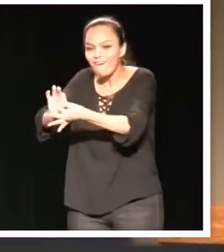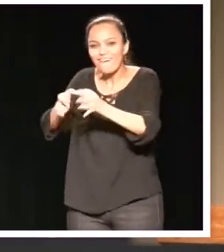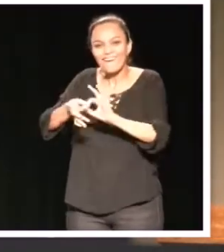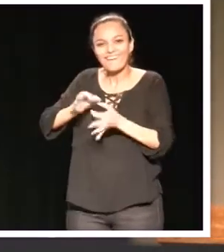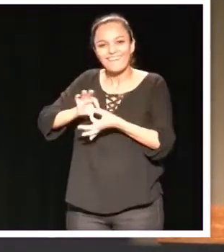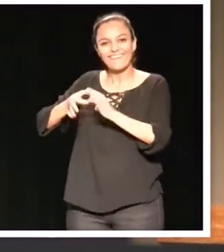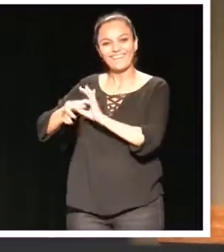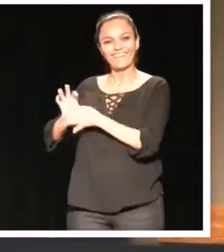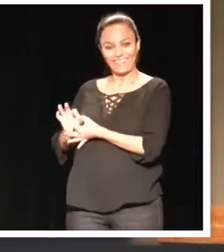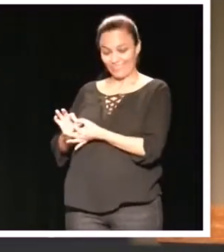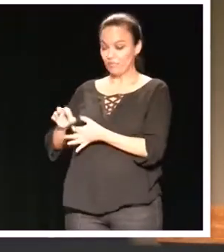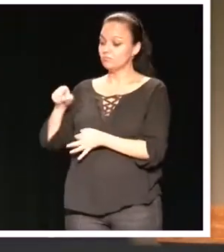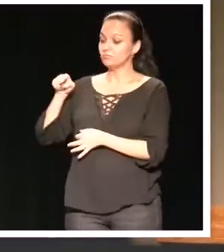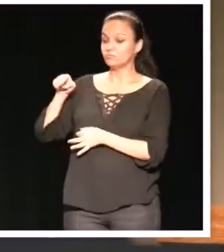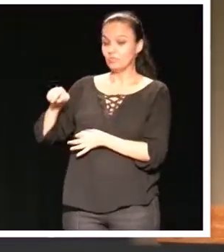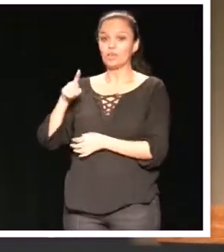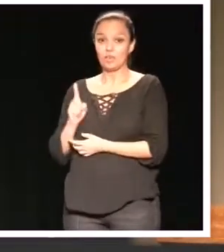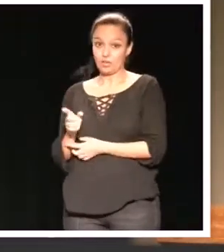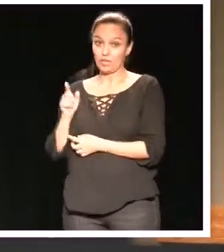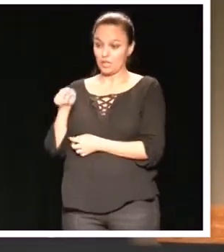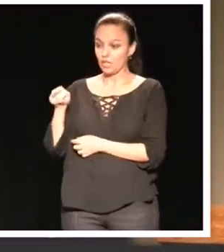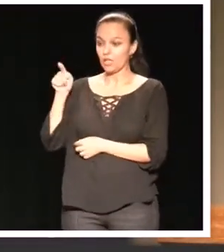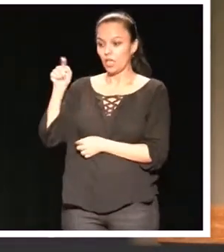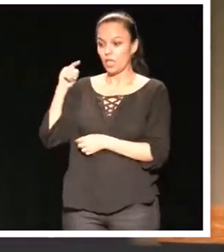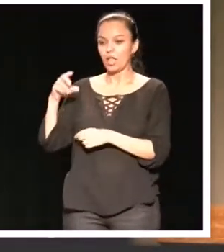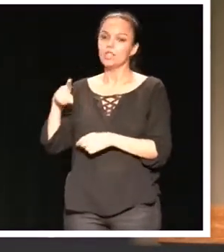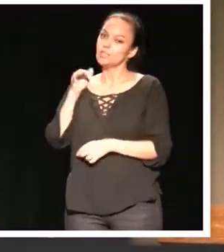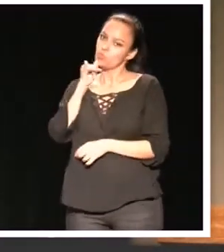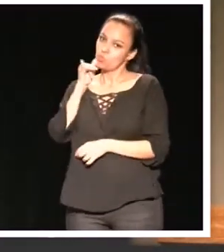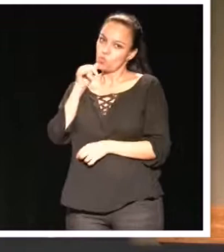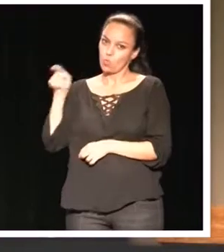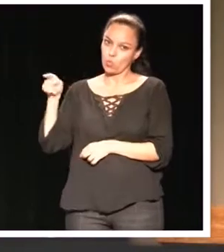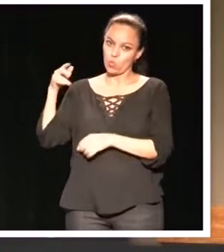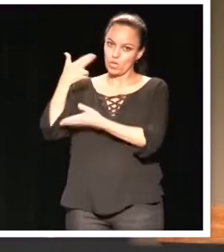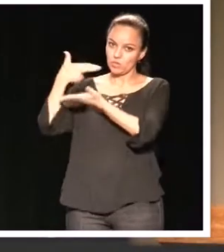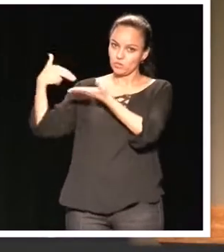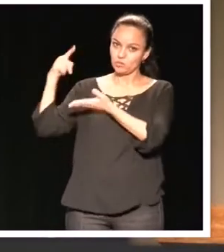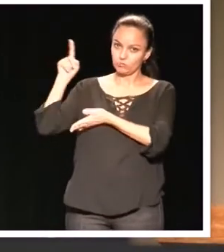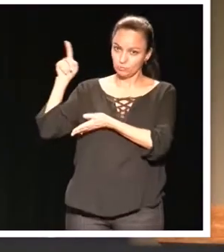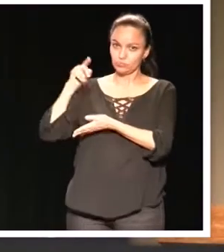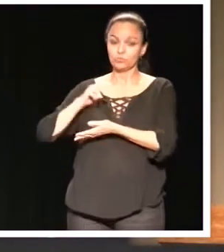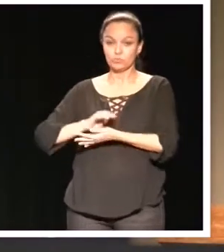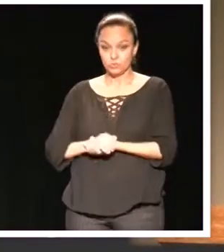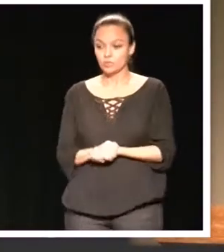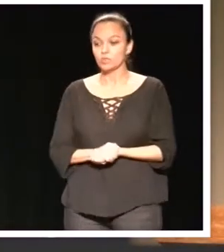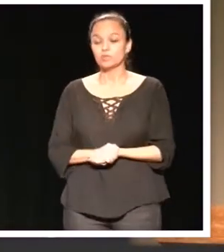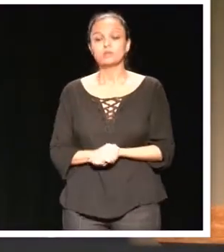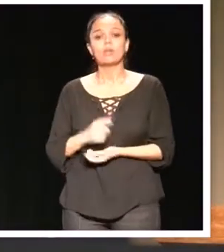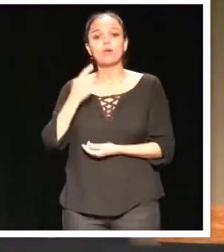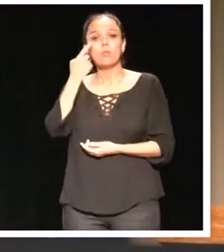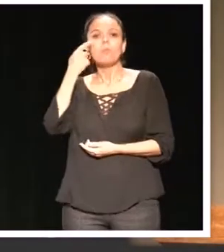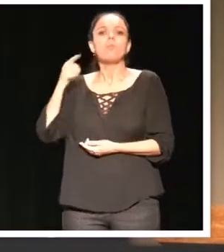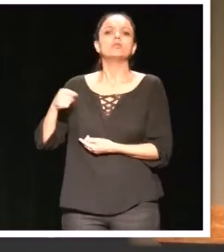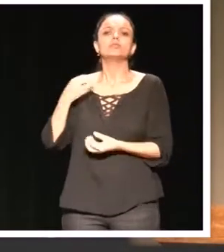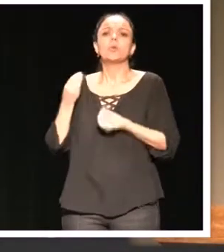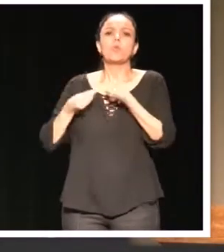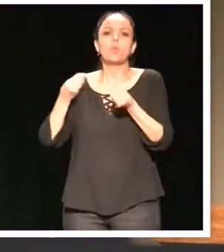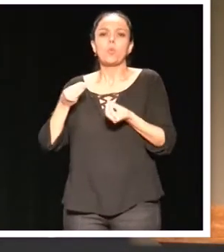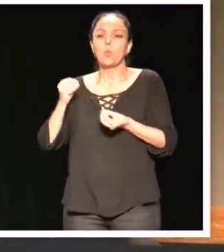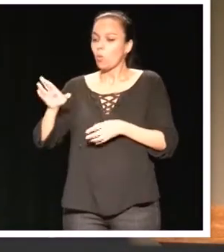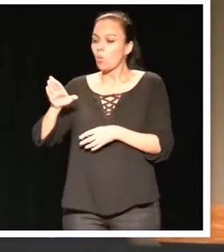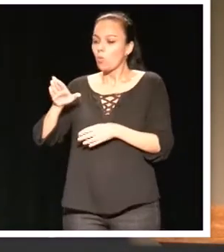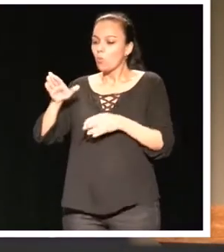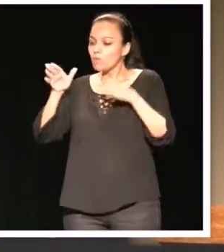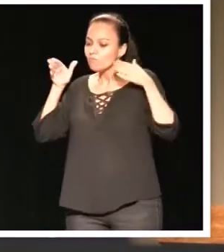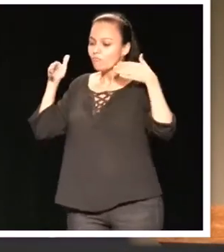ponto, que aqui seria no gráfico no centro, elas se interceptam, que é um ponto político, essencialmente político,